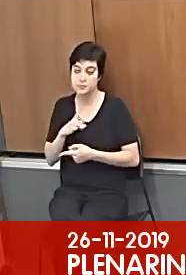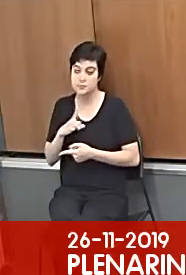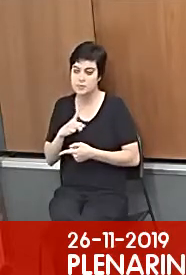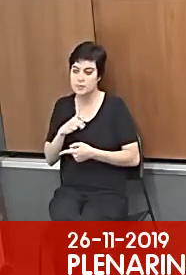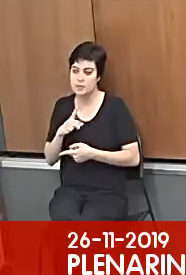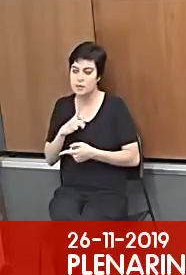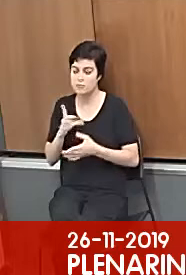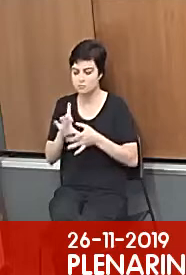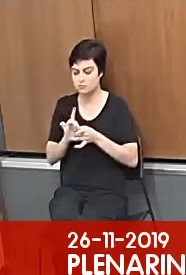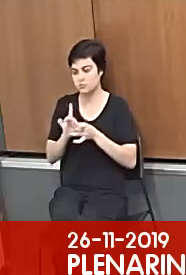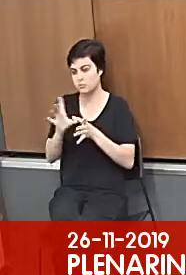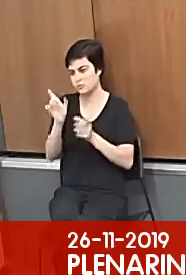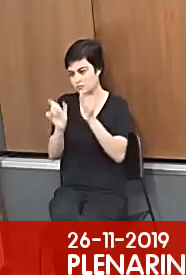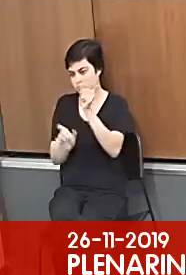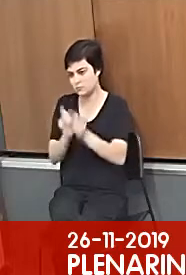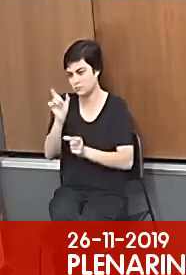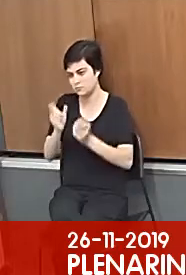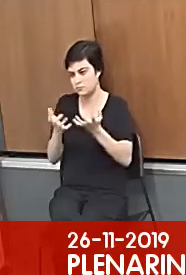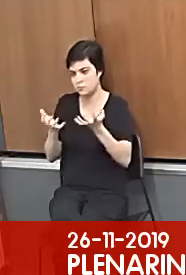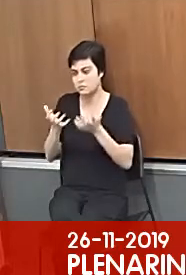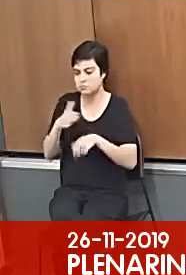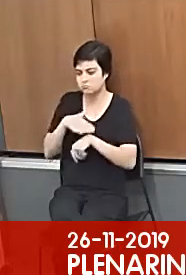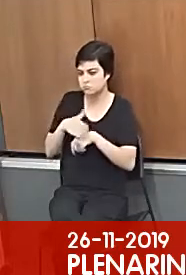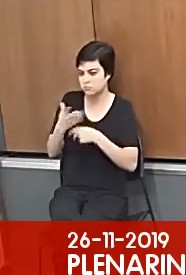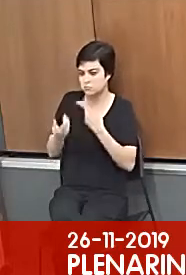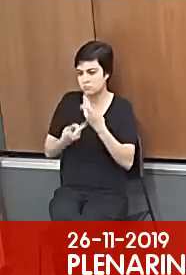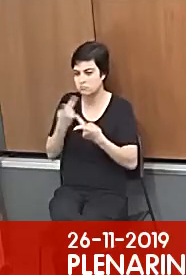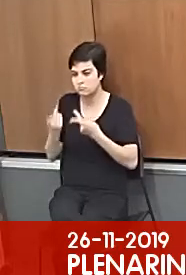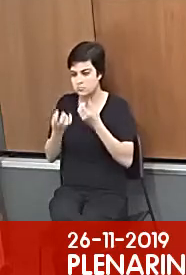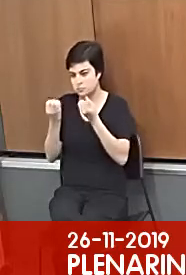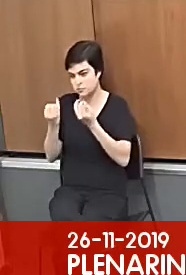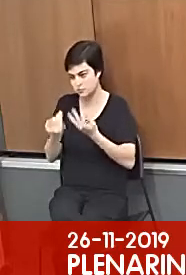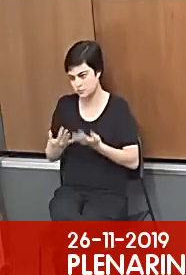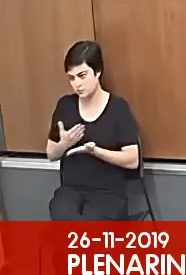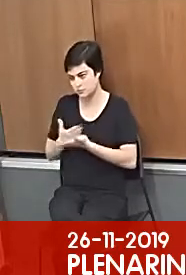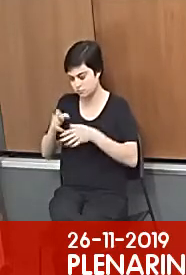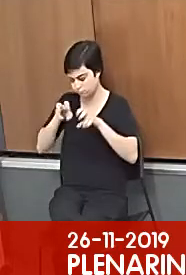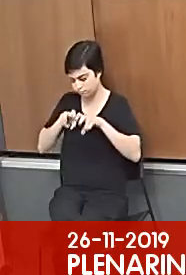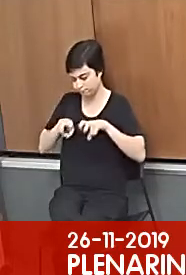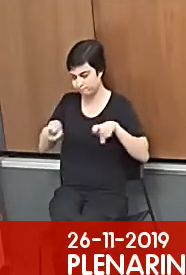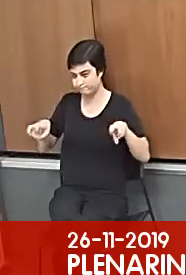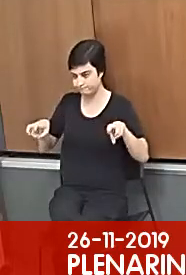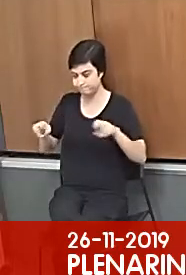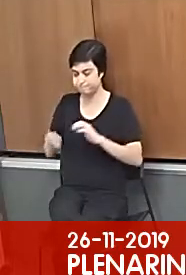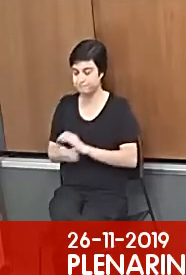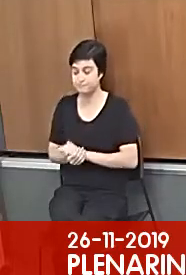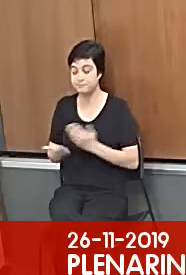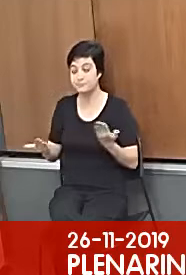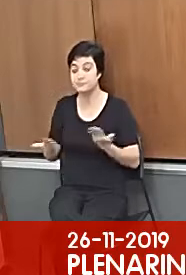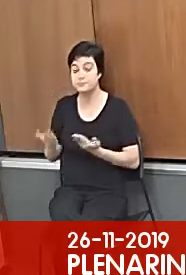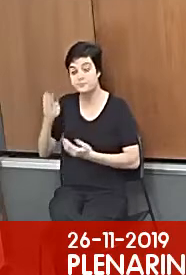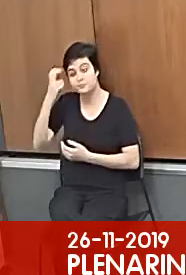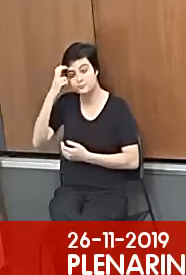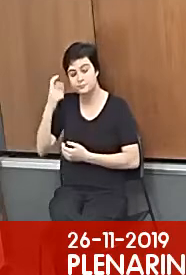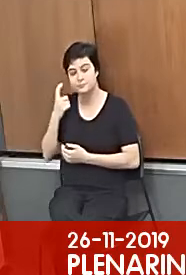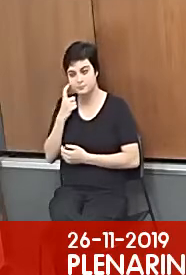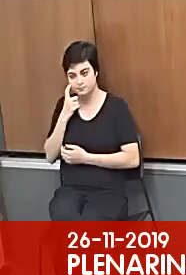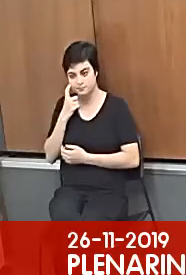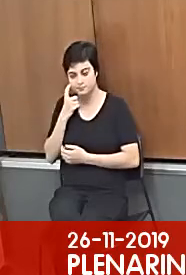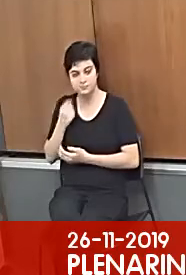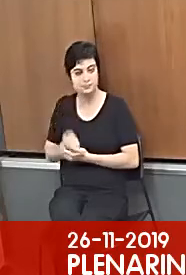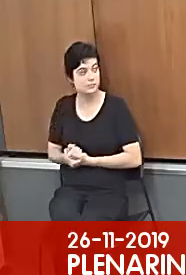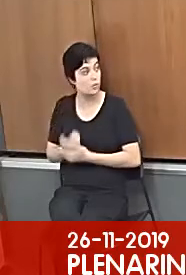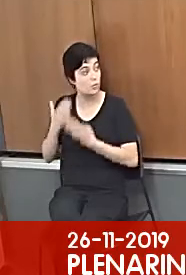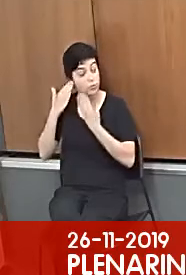aí a fala para aqueles que quiserem fazer uso da palavra, começando aqui pela mesa. Tá ok? Então, com a palavra, o deputado Zé Guilherme.